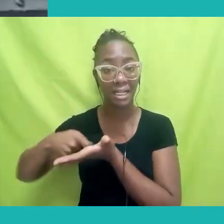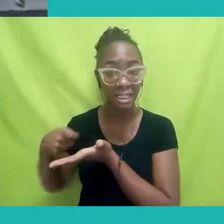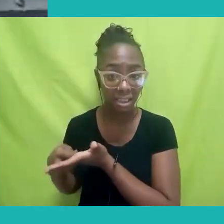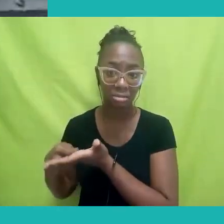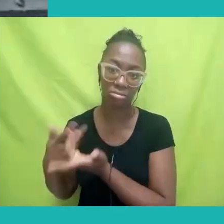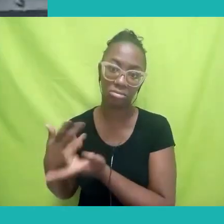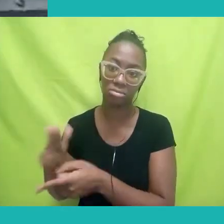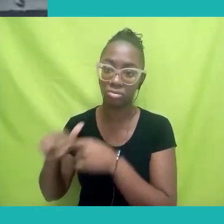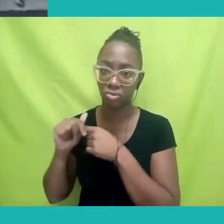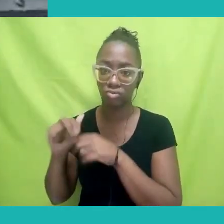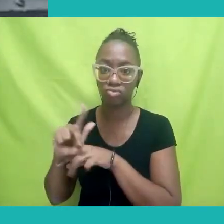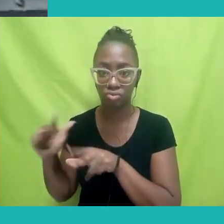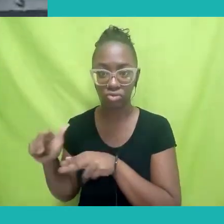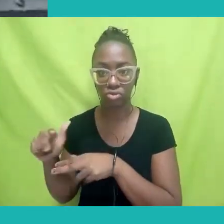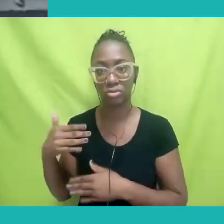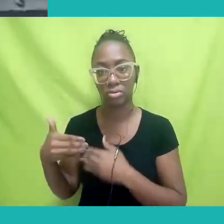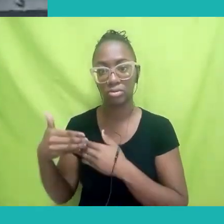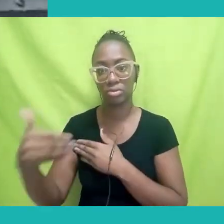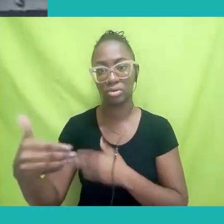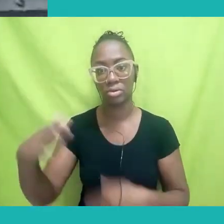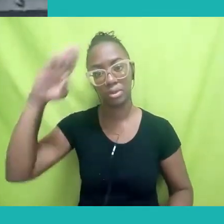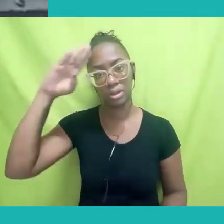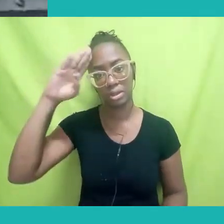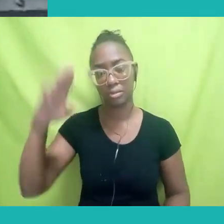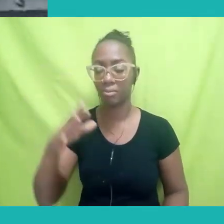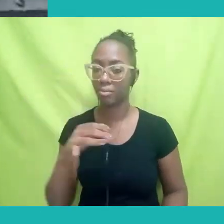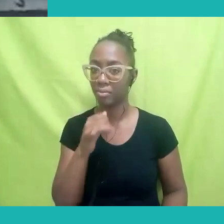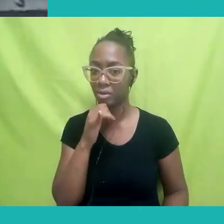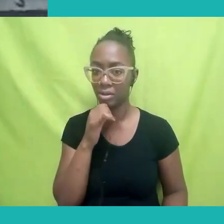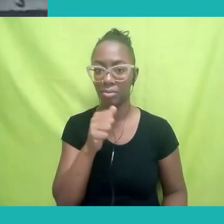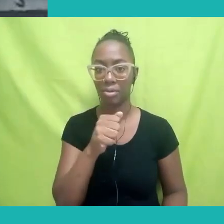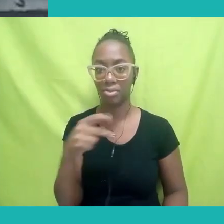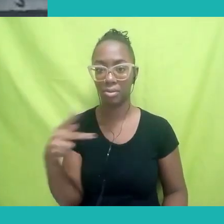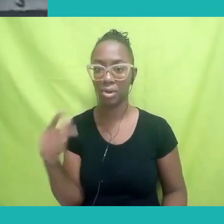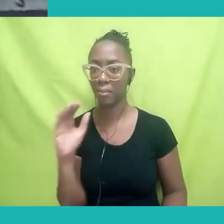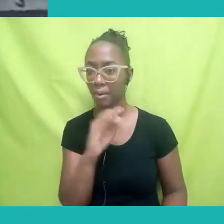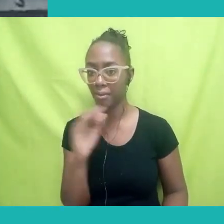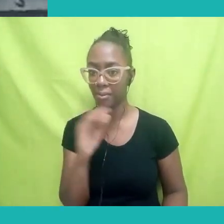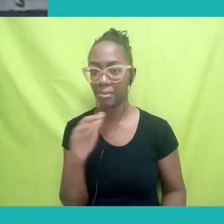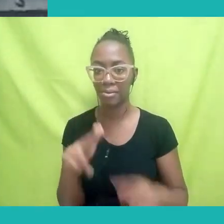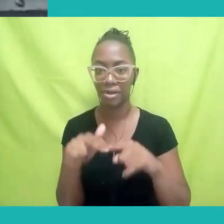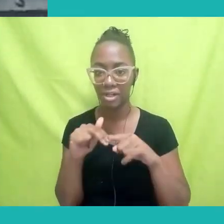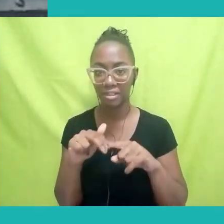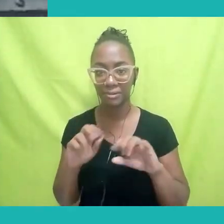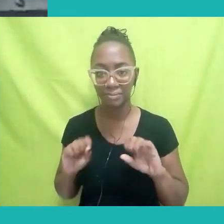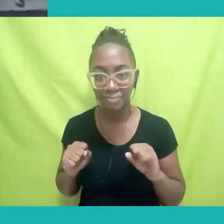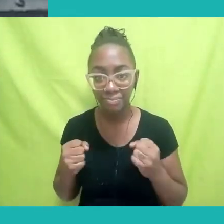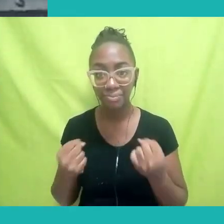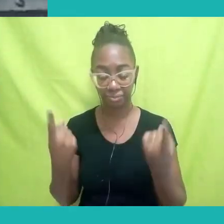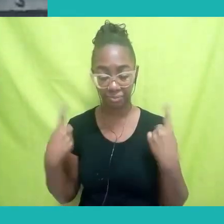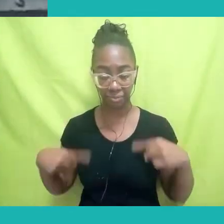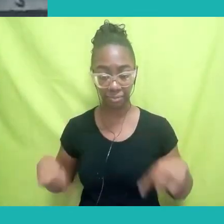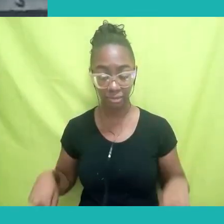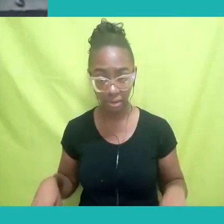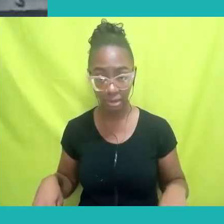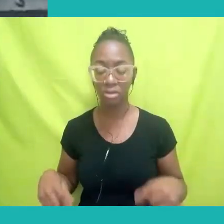inerentes à própria carreira militar, como a aposentação precoce em vista das exigências físicas da caserna, e tendo em vista